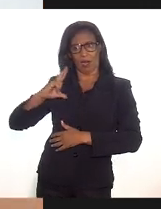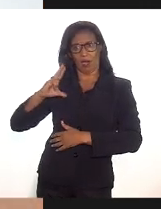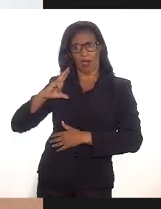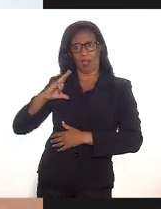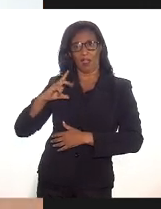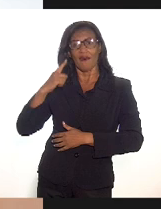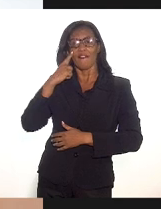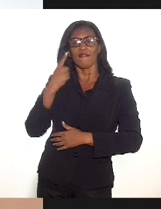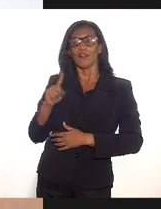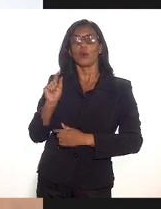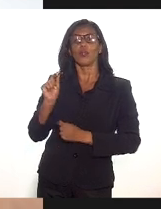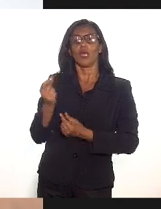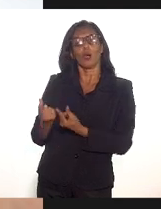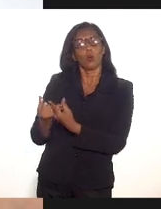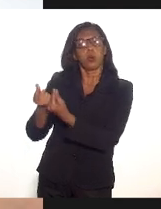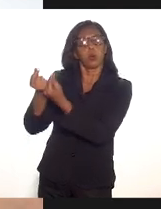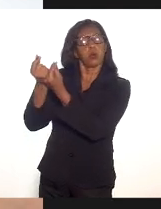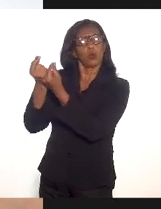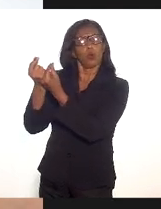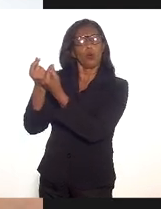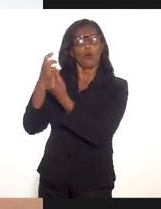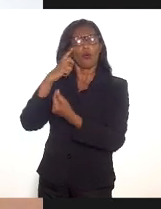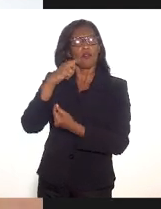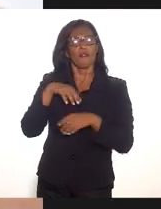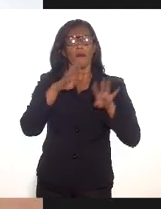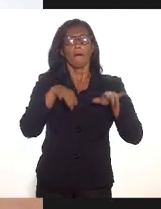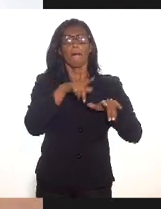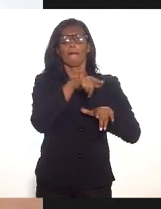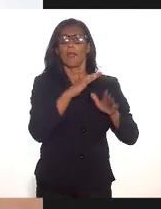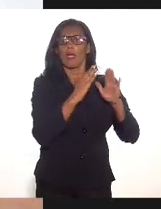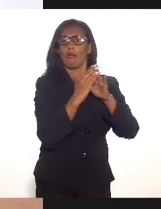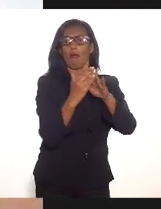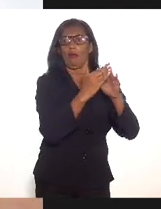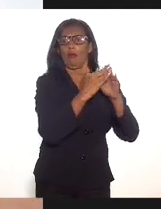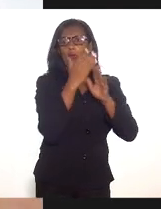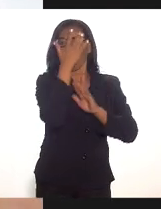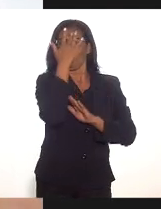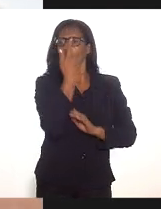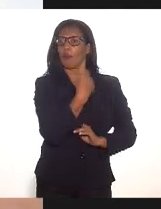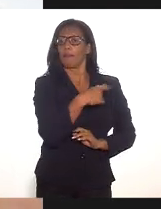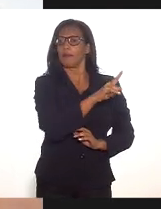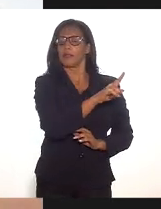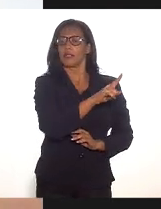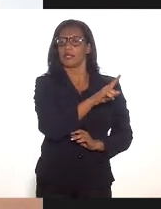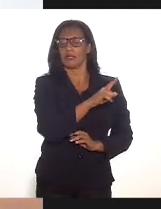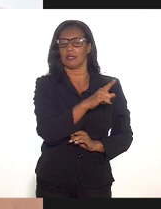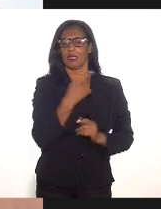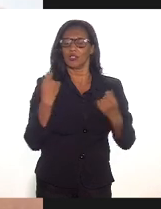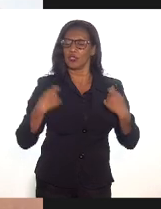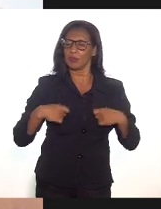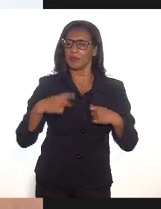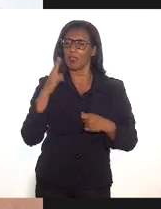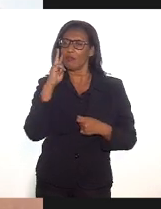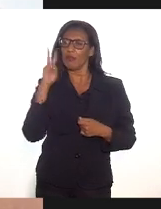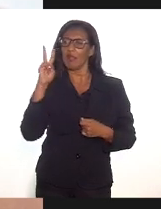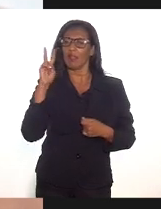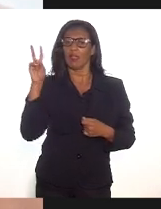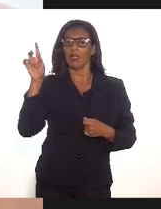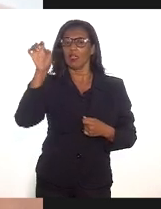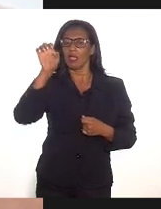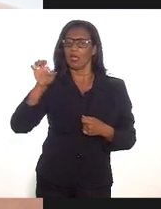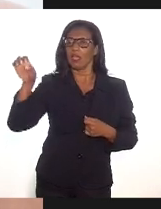da população. E aí a gente tem visto no mundo, na Europa, né, foi citado aqui por algum parlamentar, acredito que foi o deputado